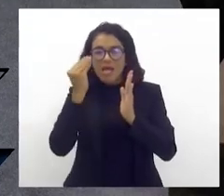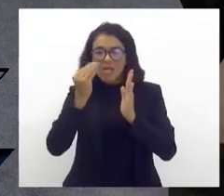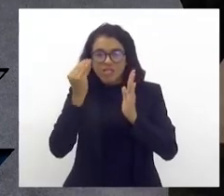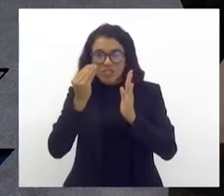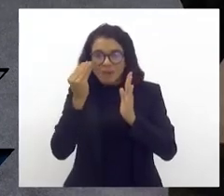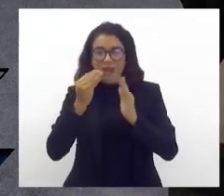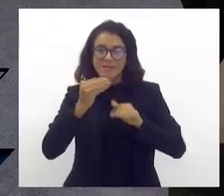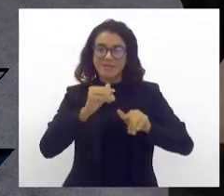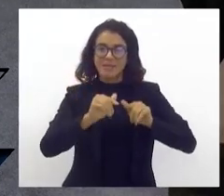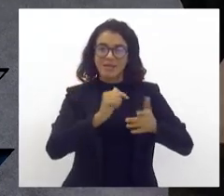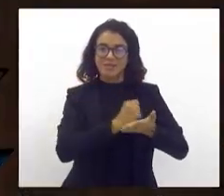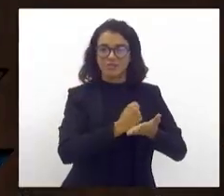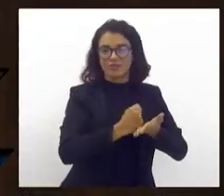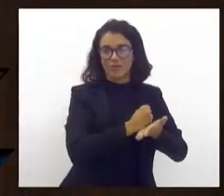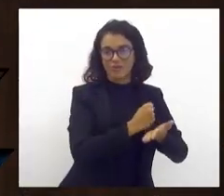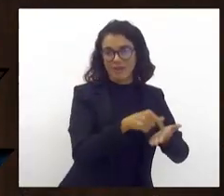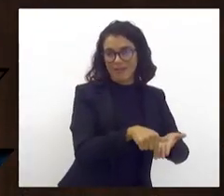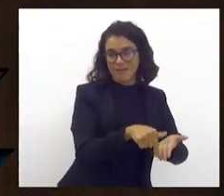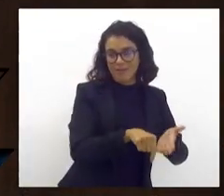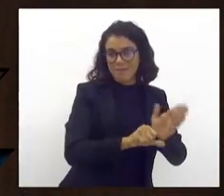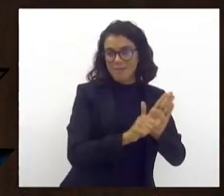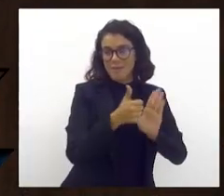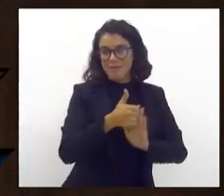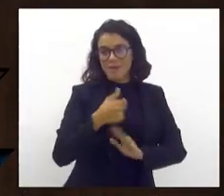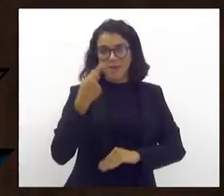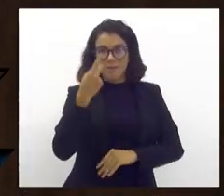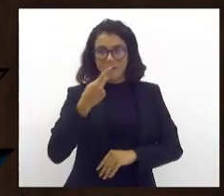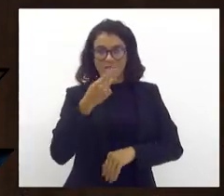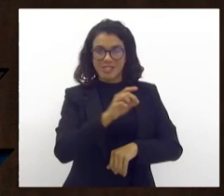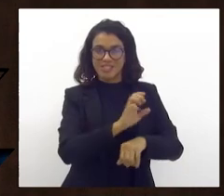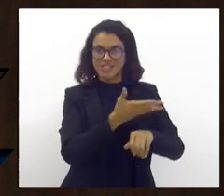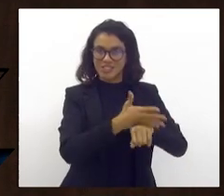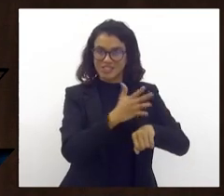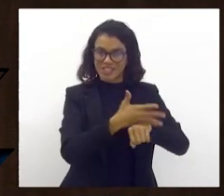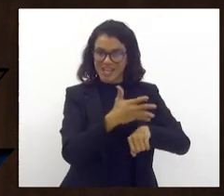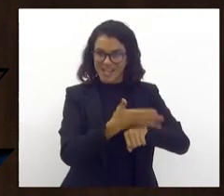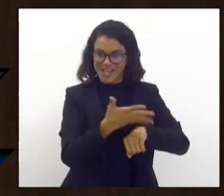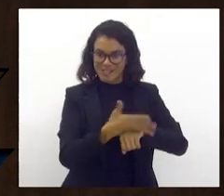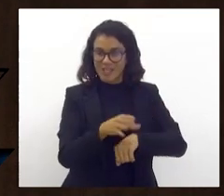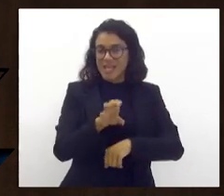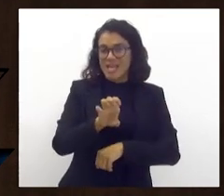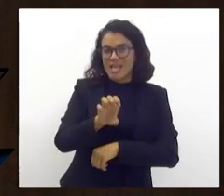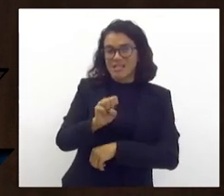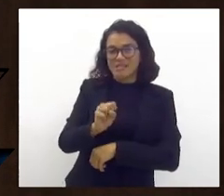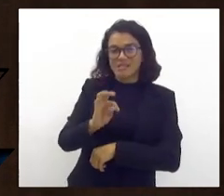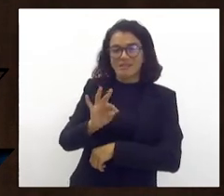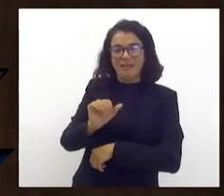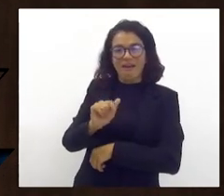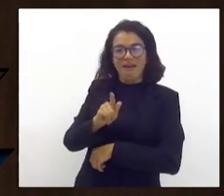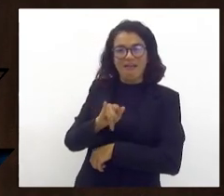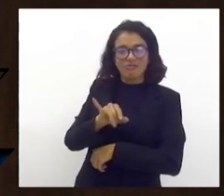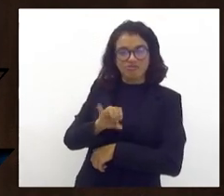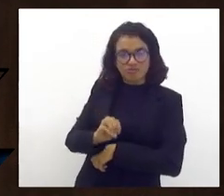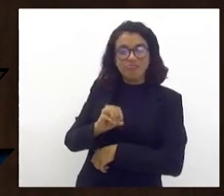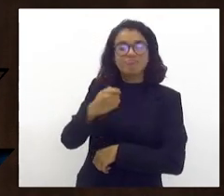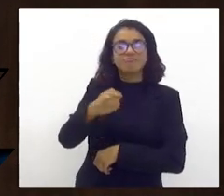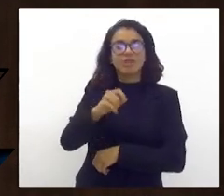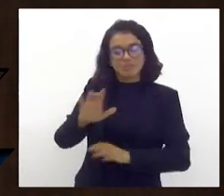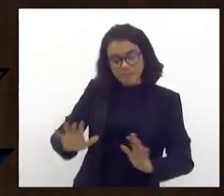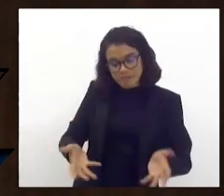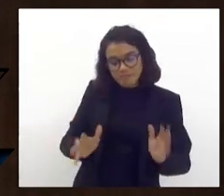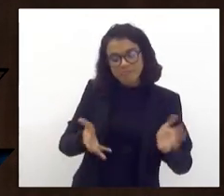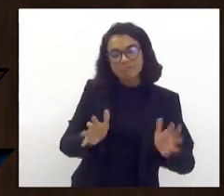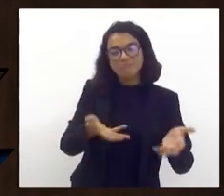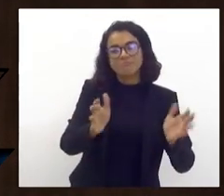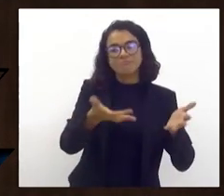que o jovem tem a partir da política de estágio. A política de estágio que também precisa de